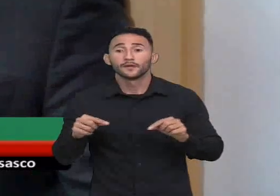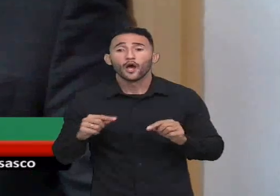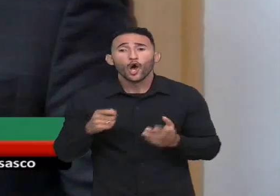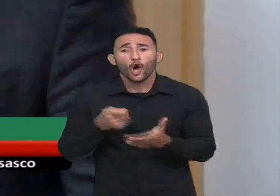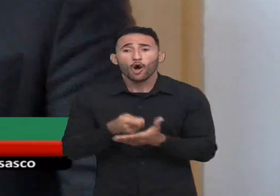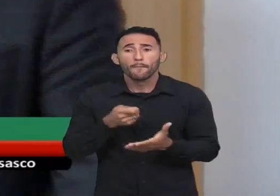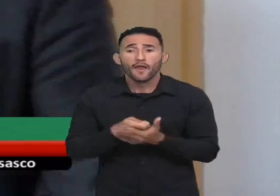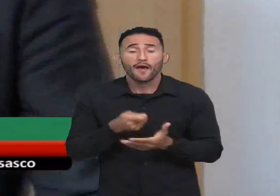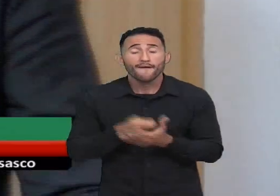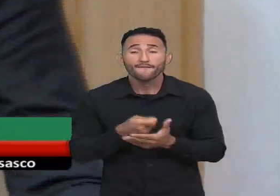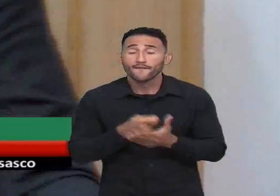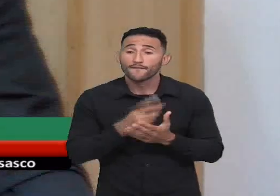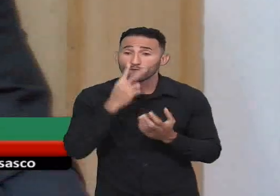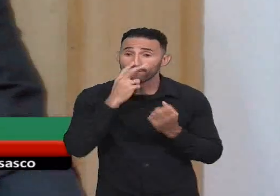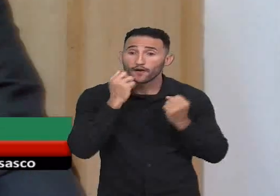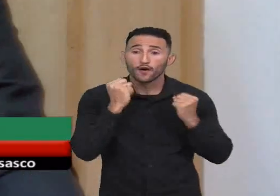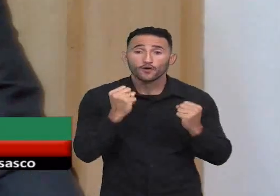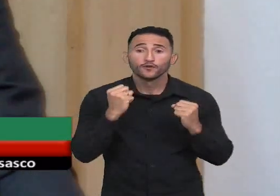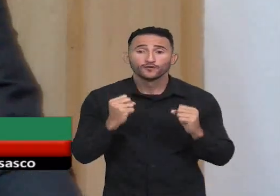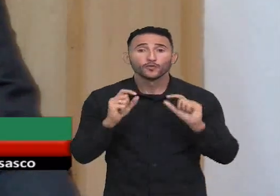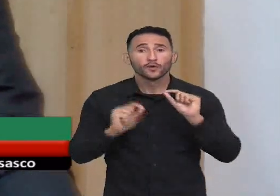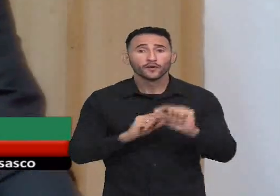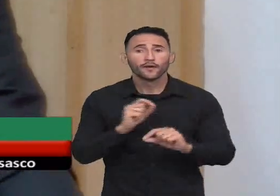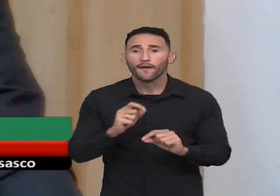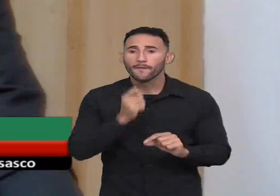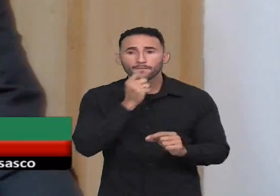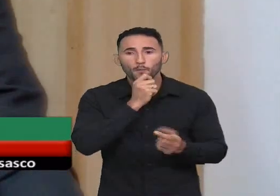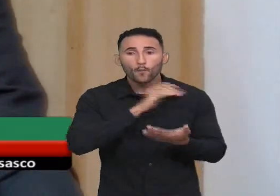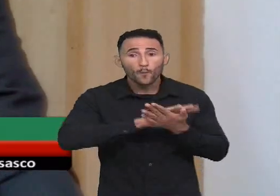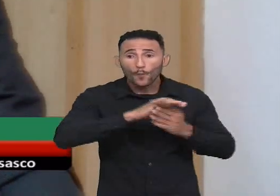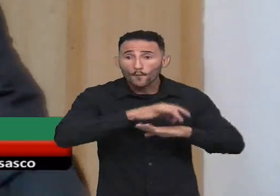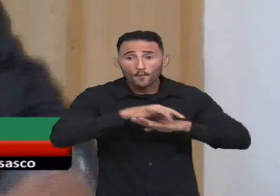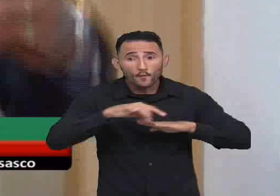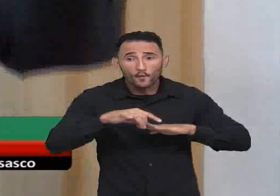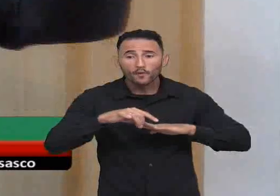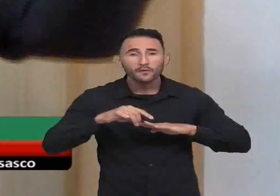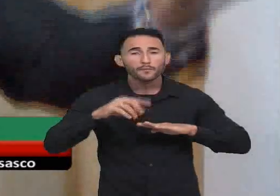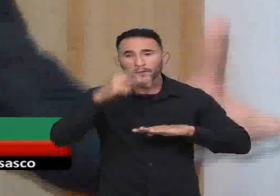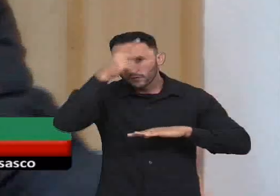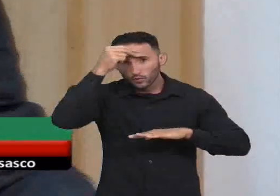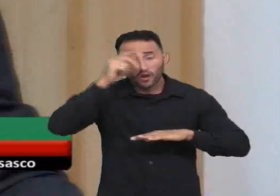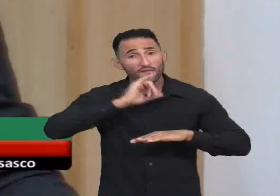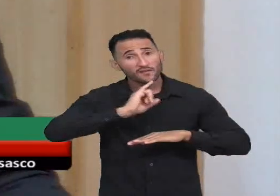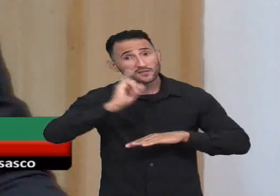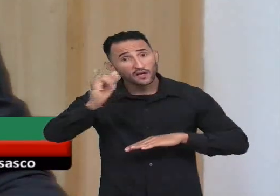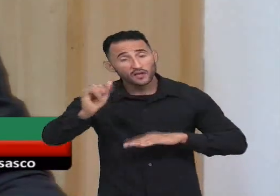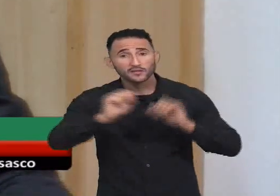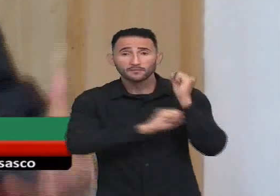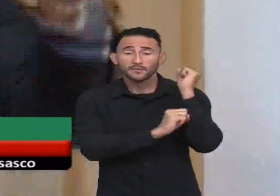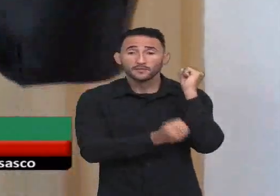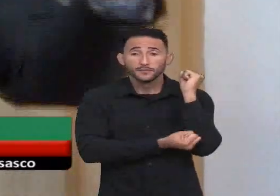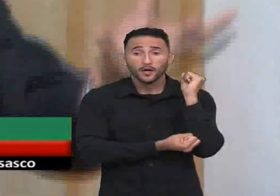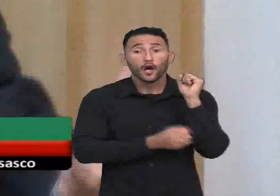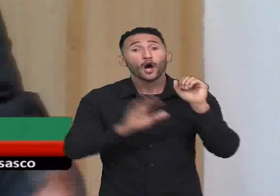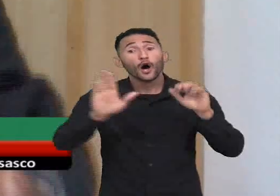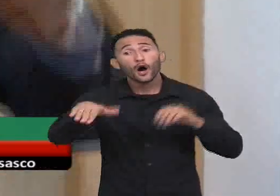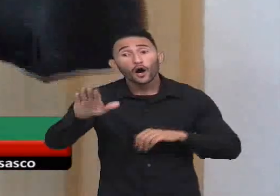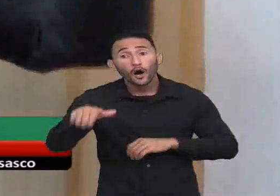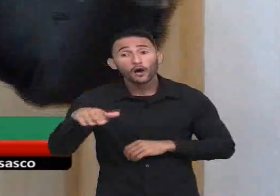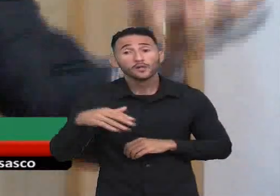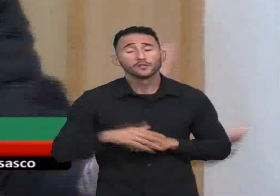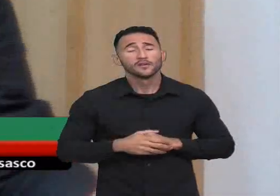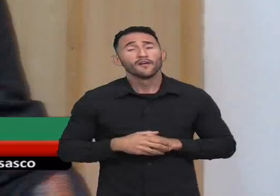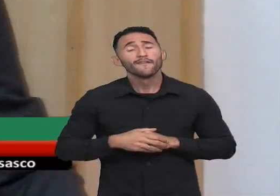cobrava muito aqui, os vereadores, que no recapeamento da prefeitura avisasse a Sabesp antes. Olha, nós